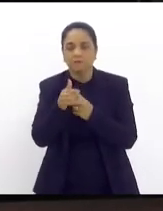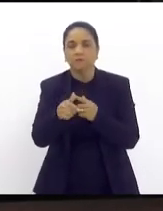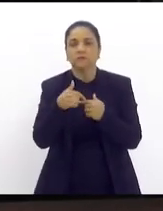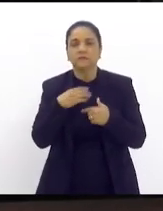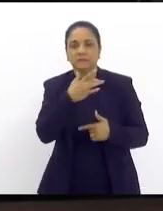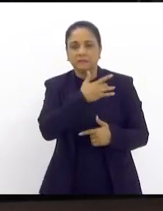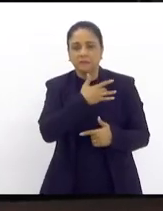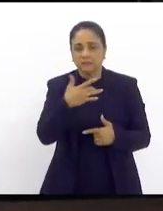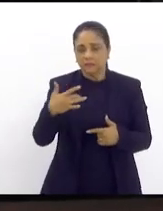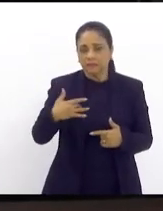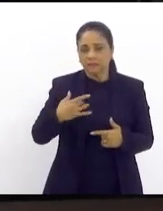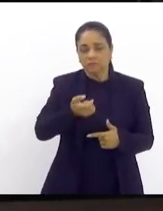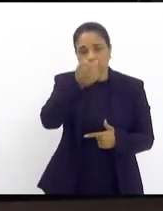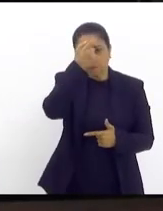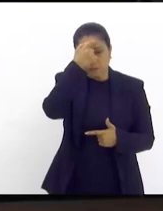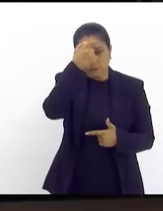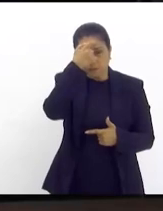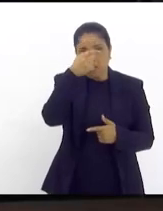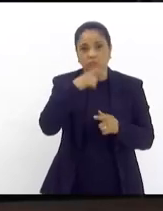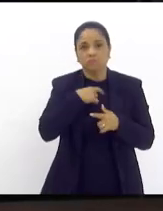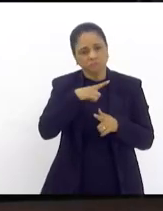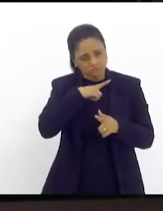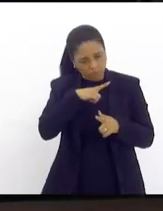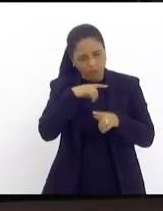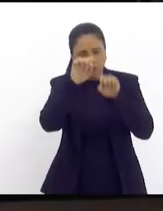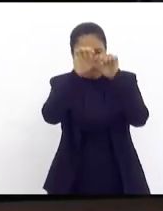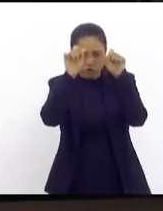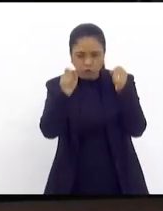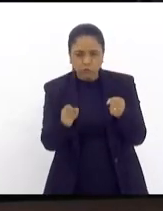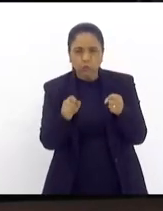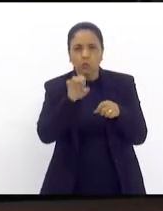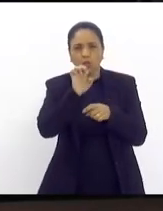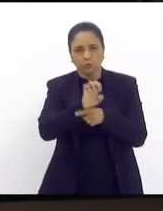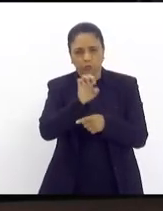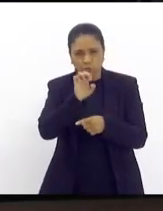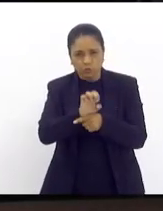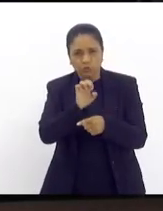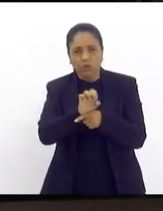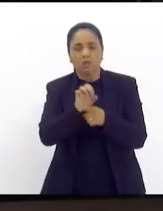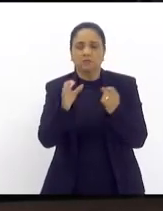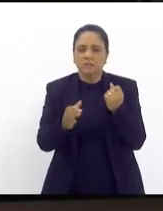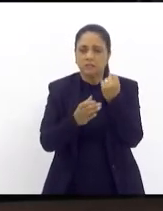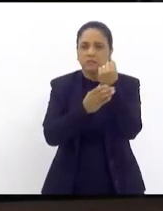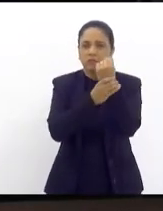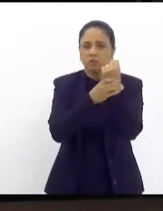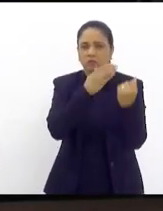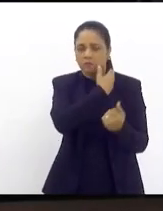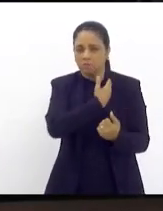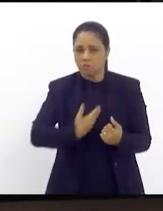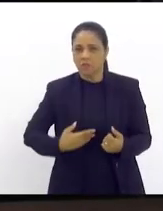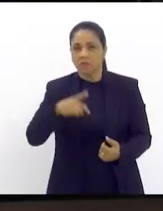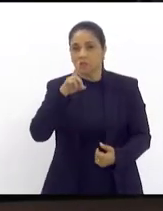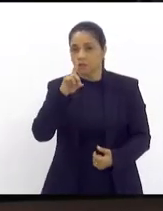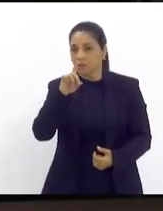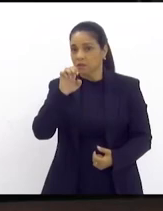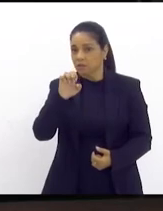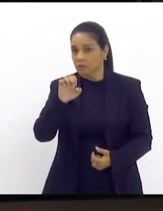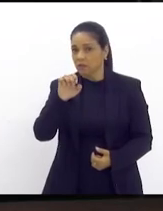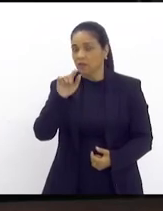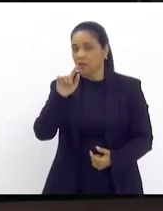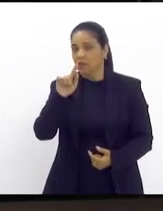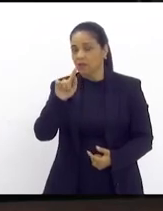parte das estruturas do Estado sejam agentes de Segurança Pública do degase inclusive